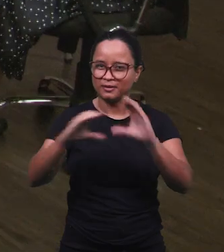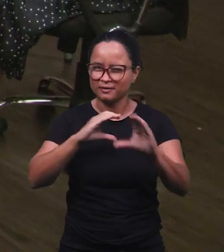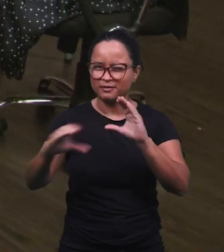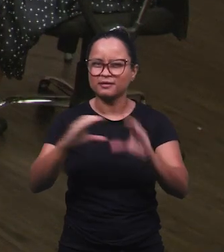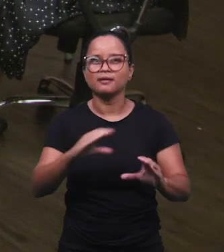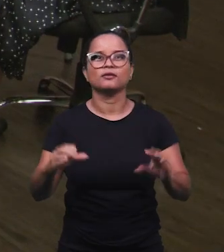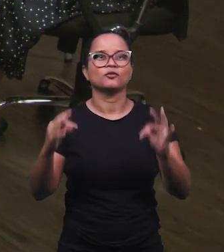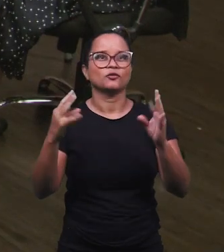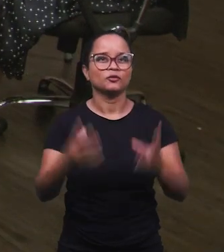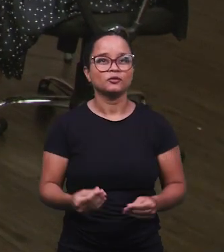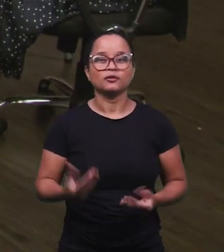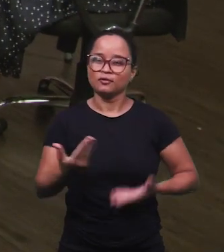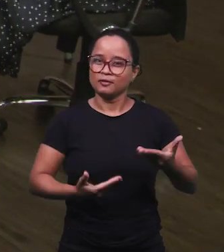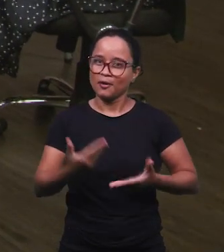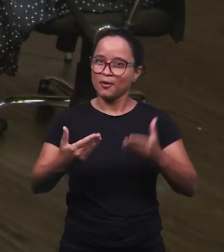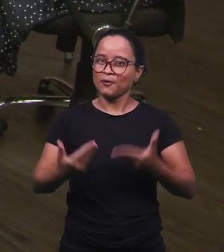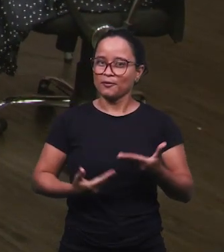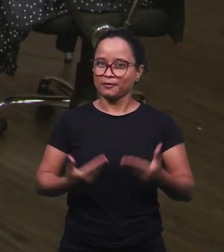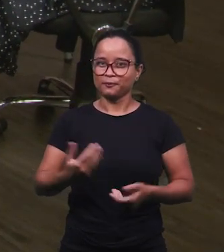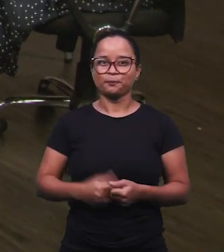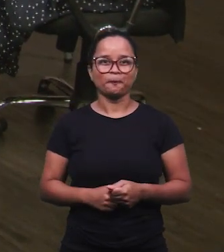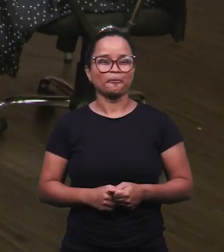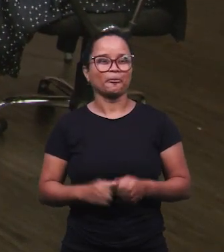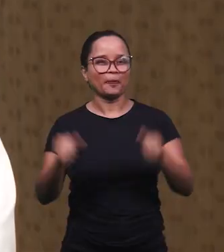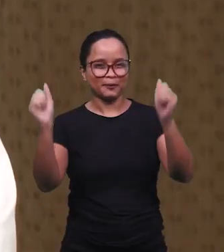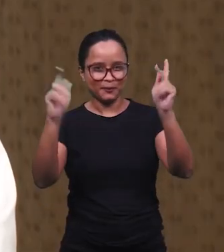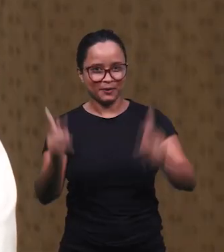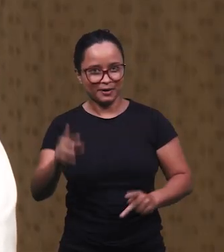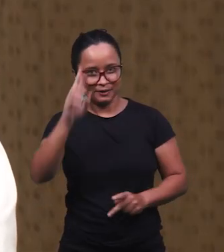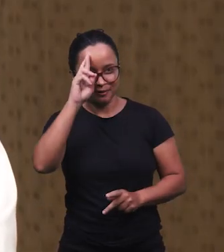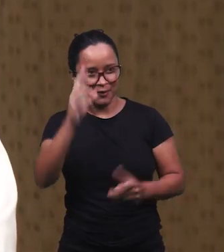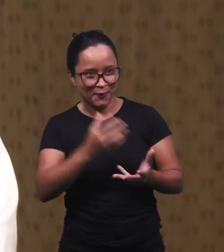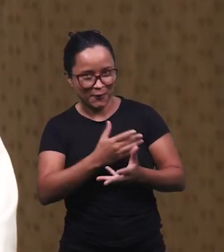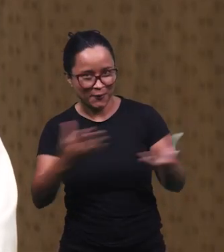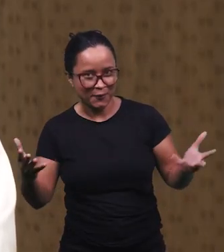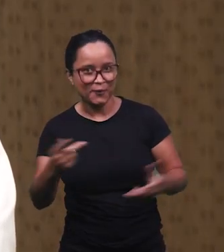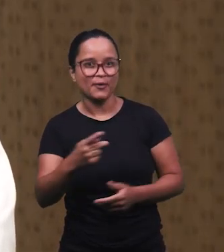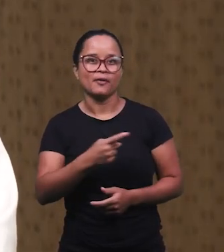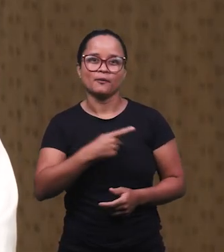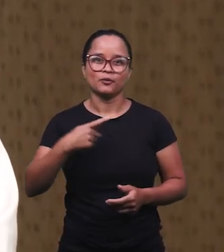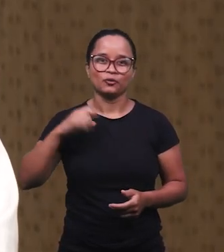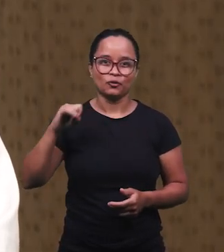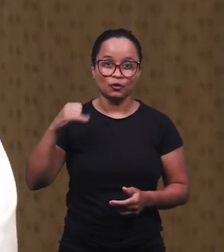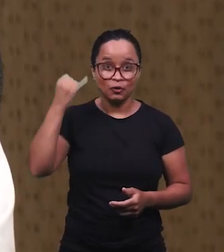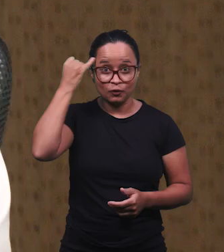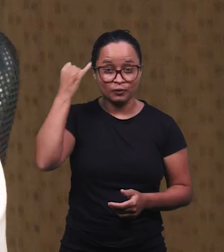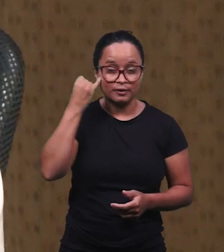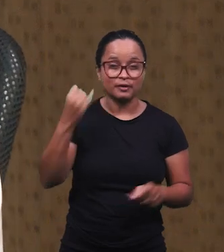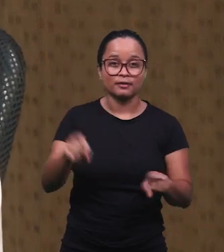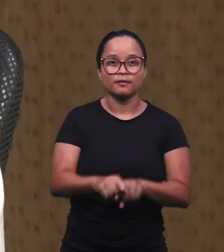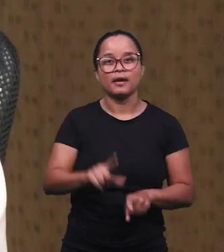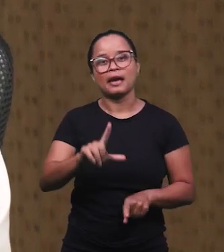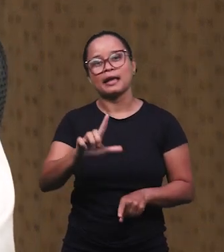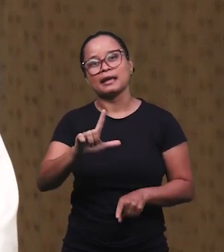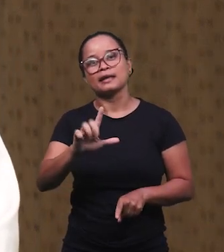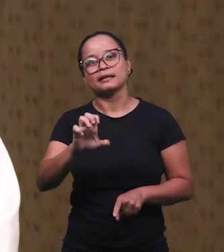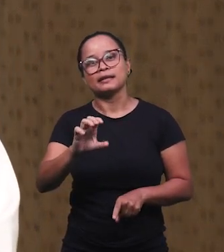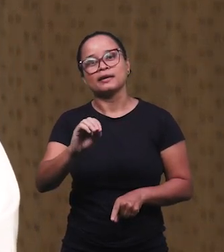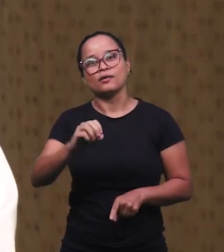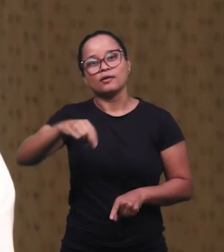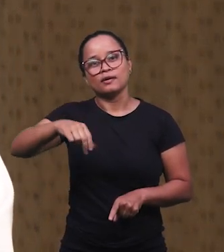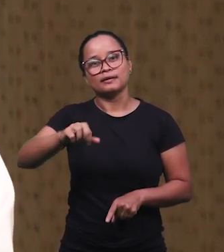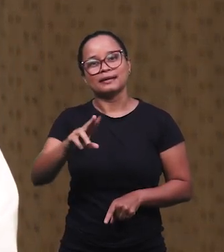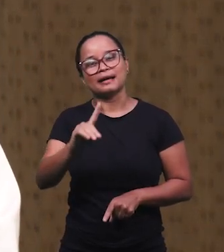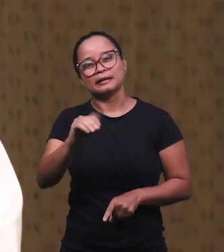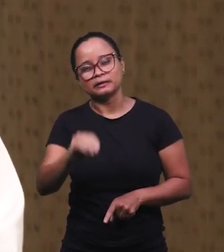isso. Karina, paz do Senhor. Pai do Senhor, pastor Josias, Pai do Senhor, Leonardo. Prazer estar aqui novamente. Pai do Senhor, jovens presentes.